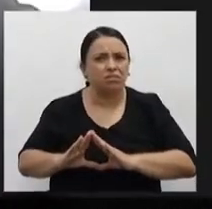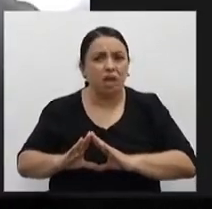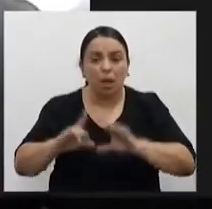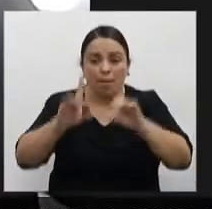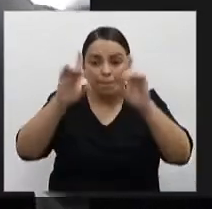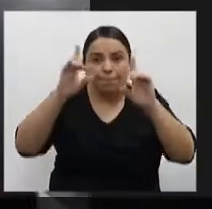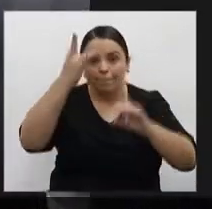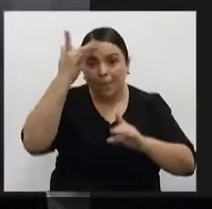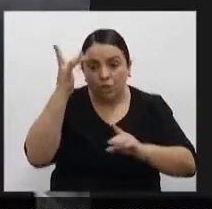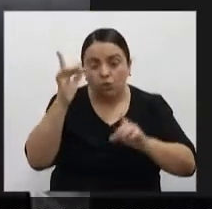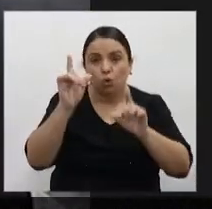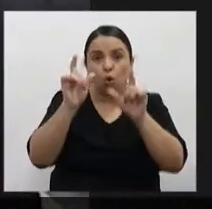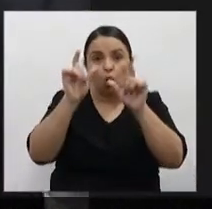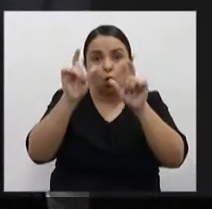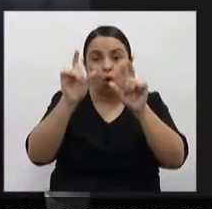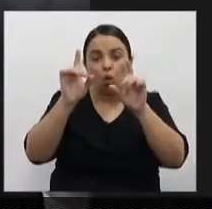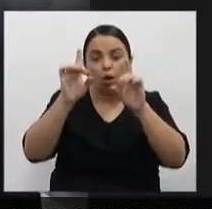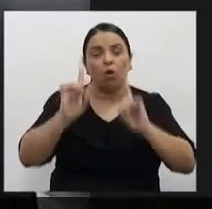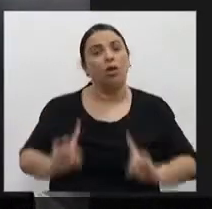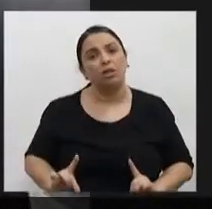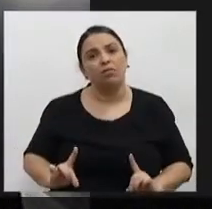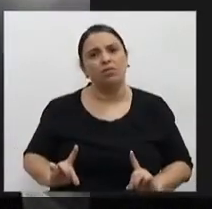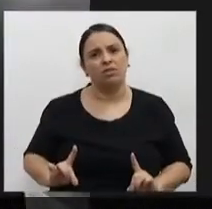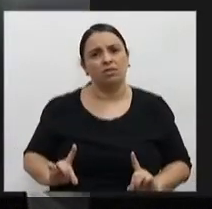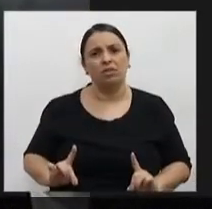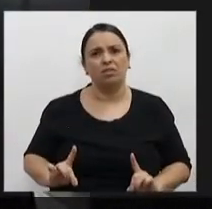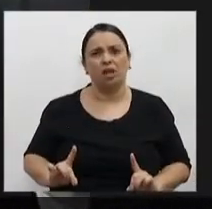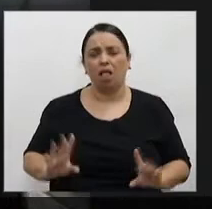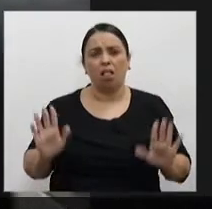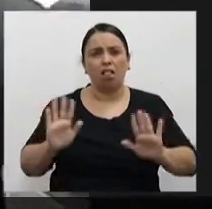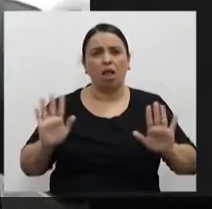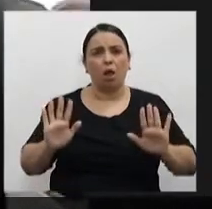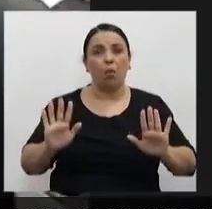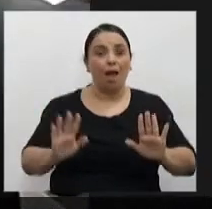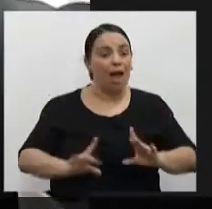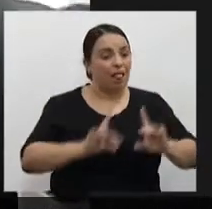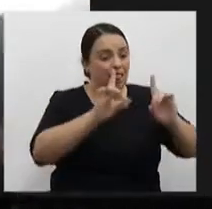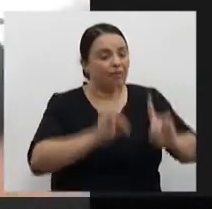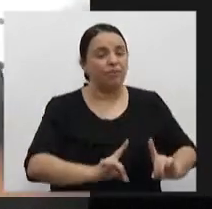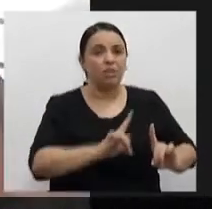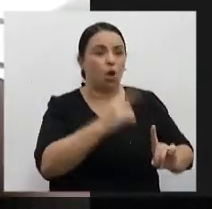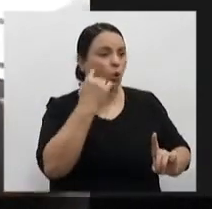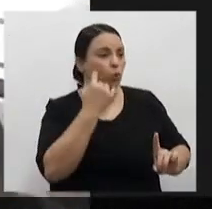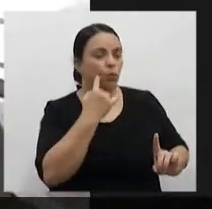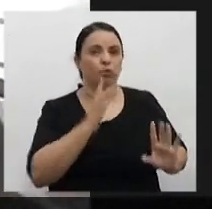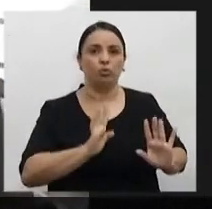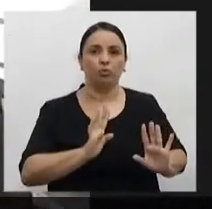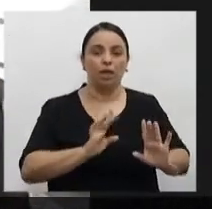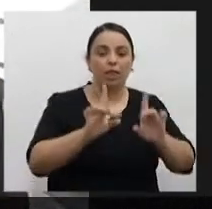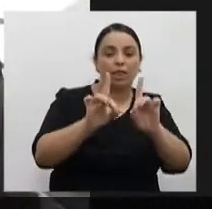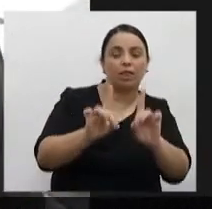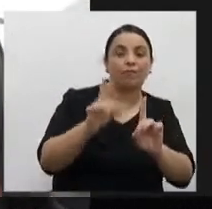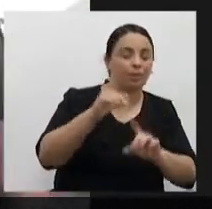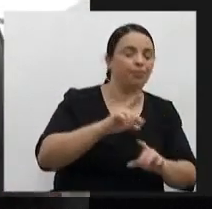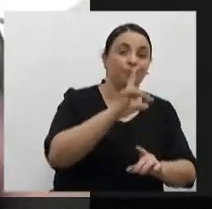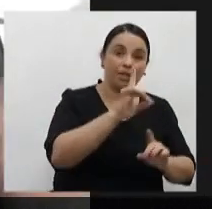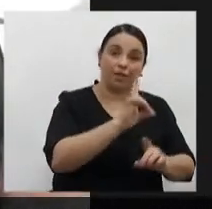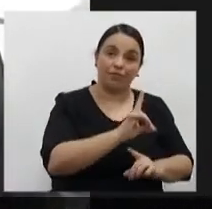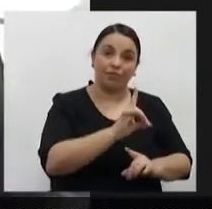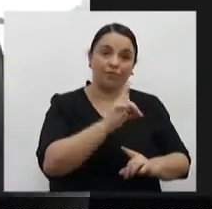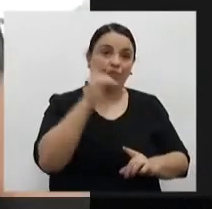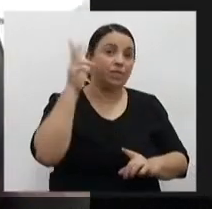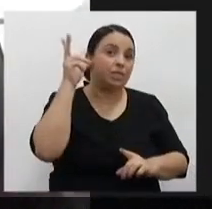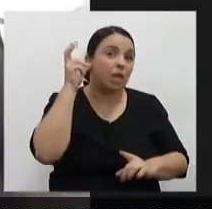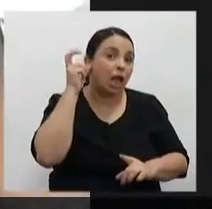É comunidade, tá? Física, auditiva, tal, que virou comunidade. Eu acho que estão falando